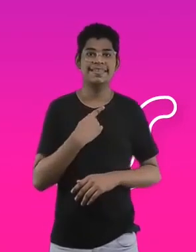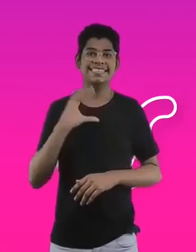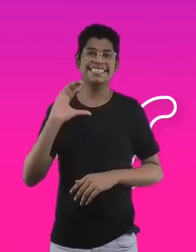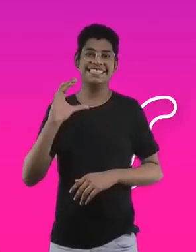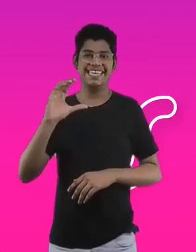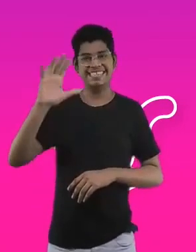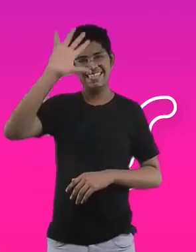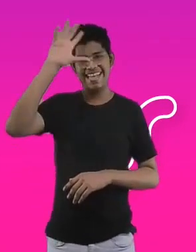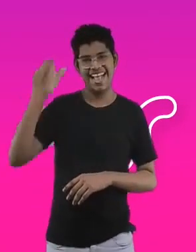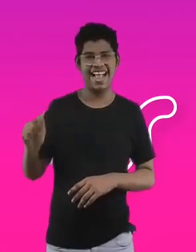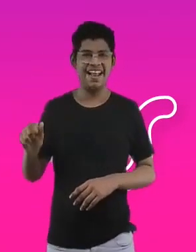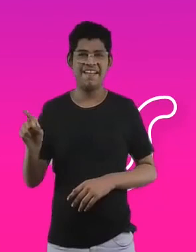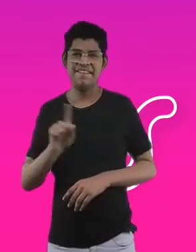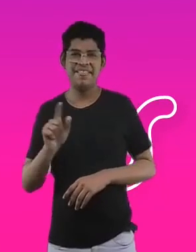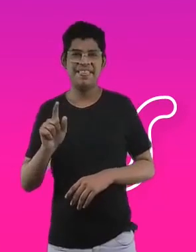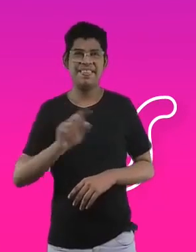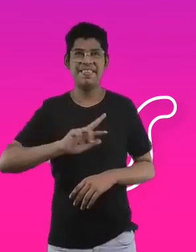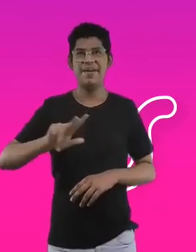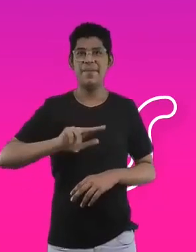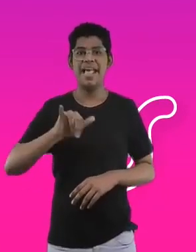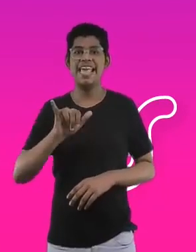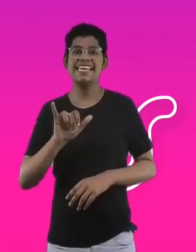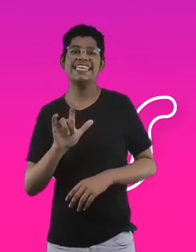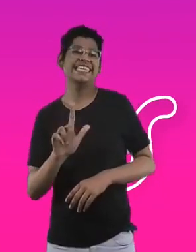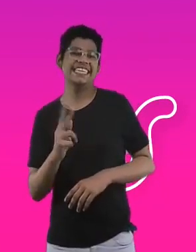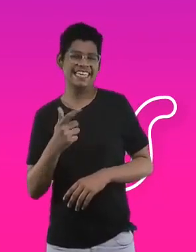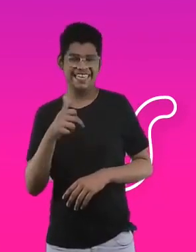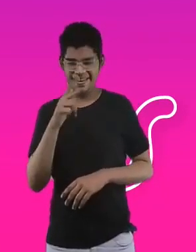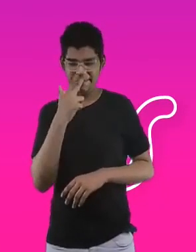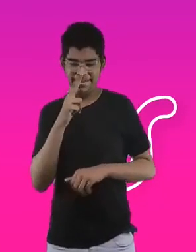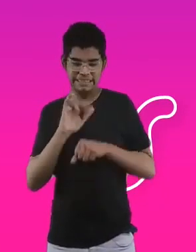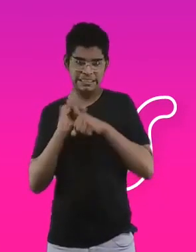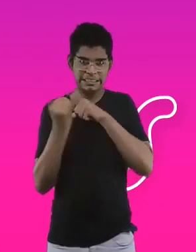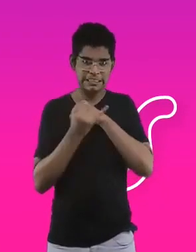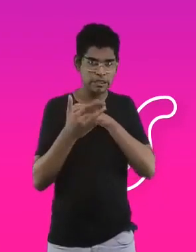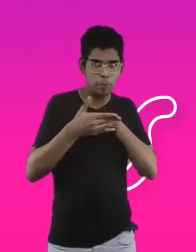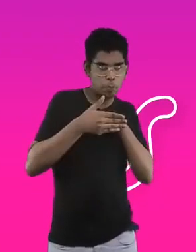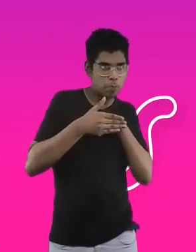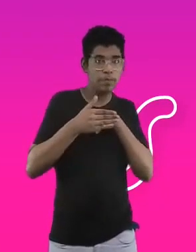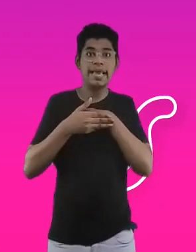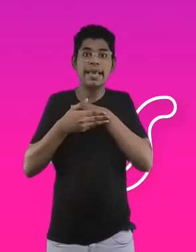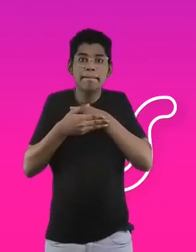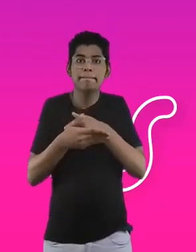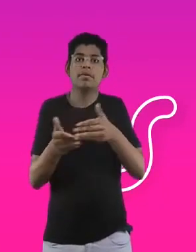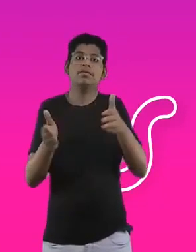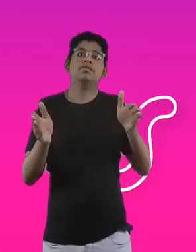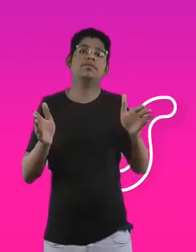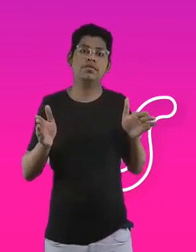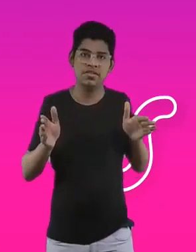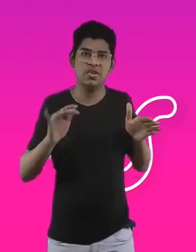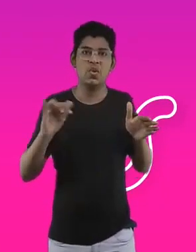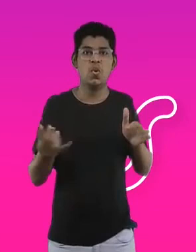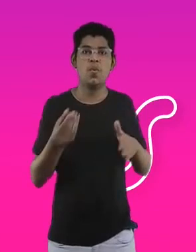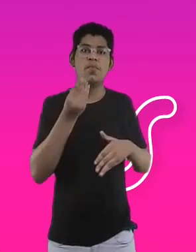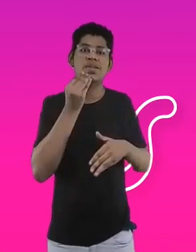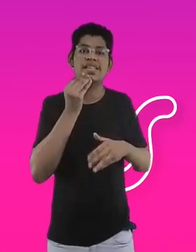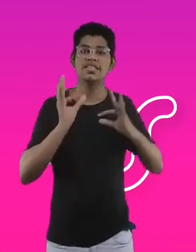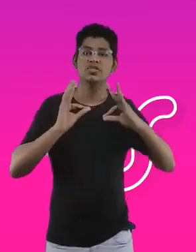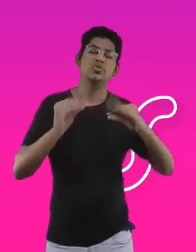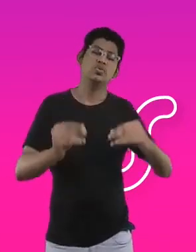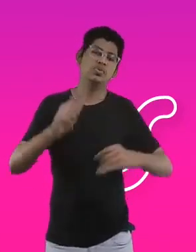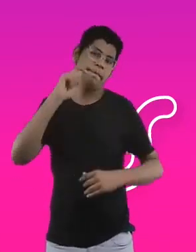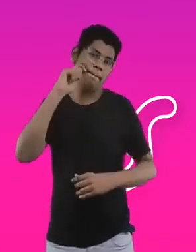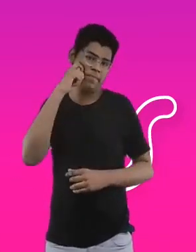que os tambores soam e mais pessoas se integram. Então, viva essa oportunidade, porque você tem com certeza muito a aprender